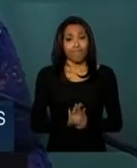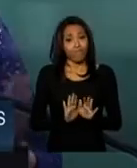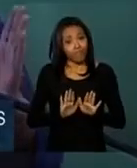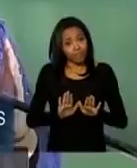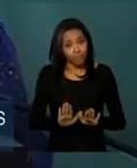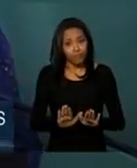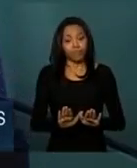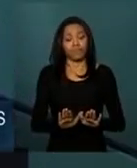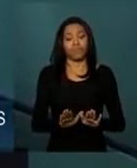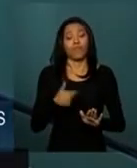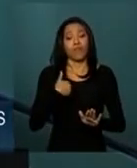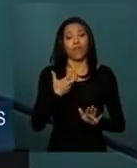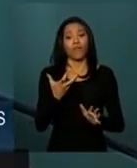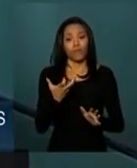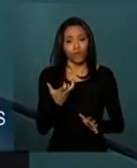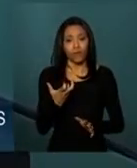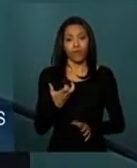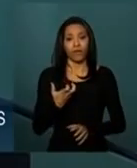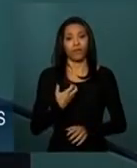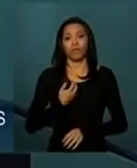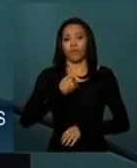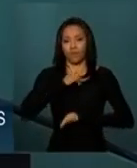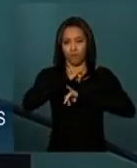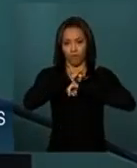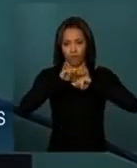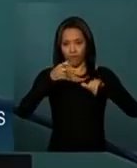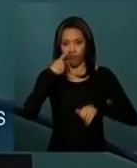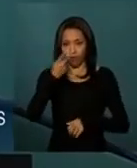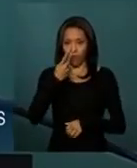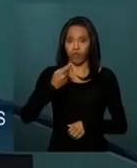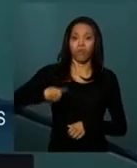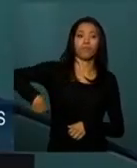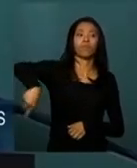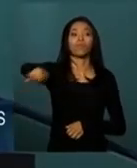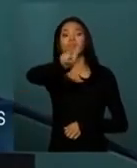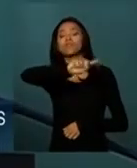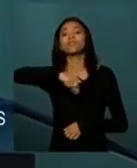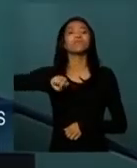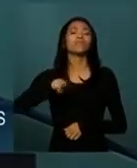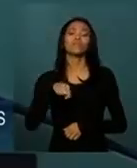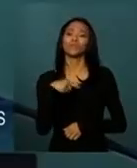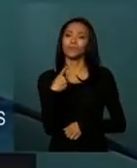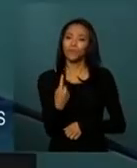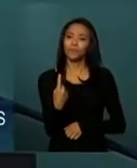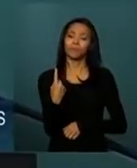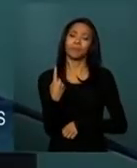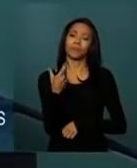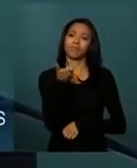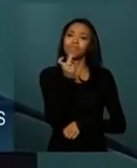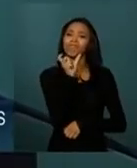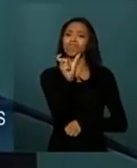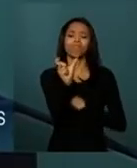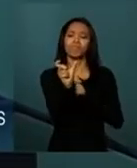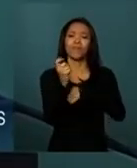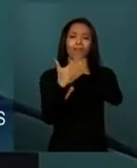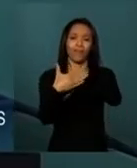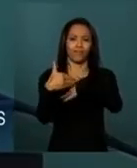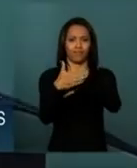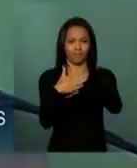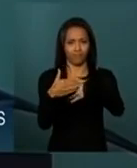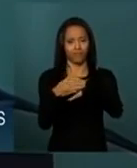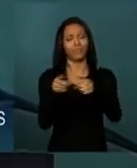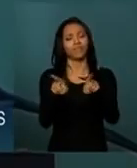mas eu quero dirigir a vocês uma palavra de carinho e